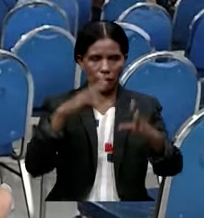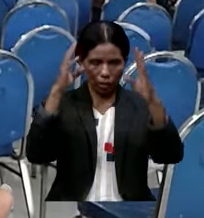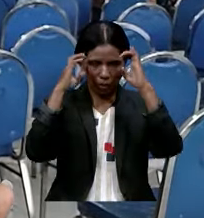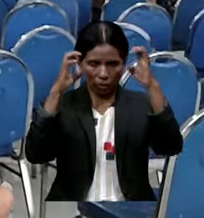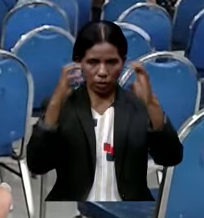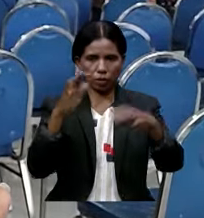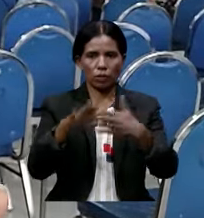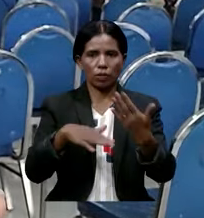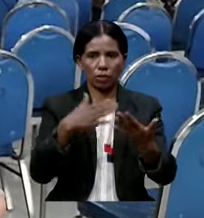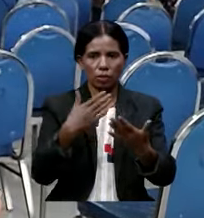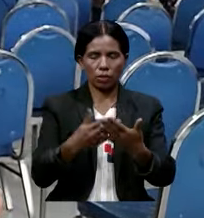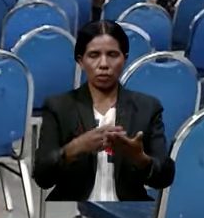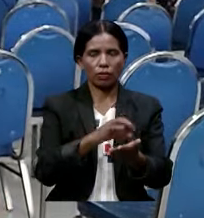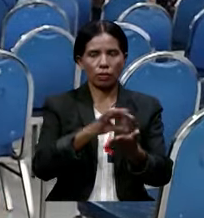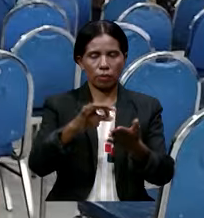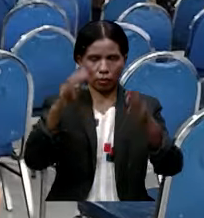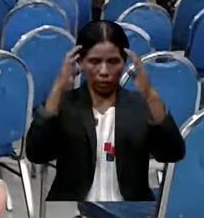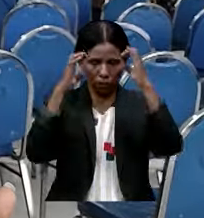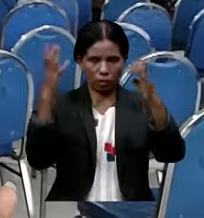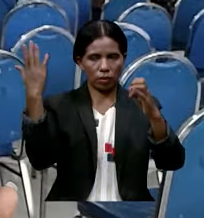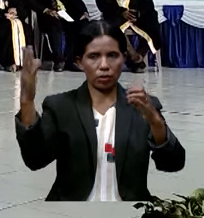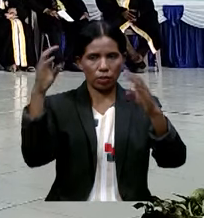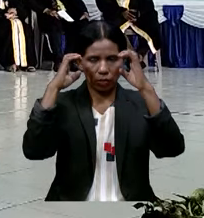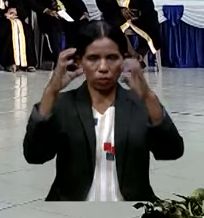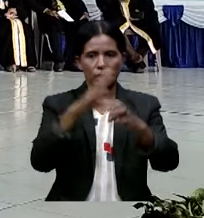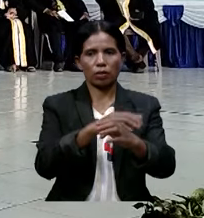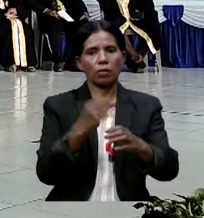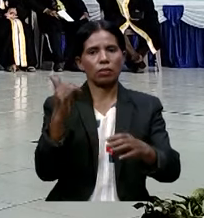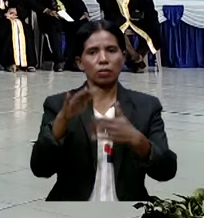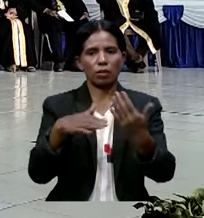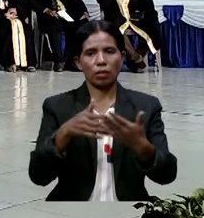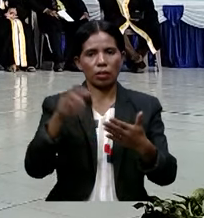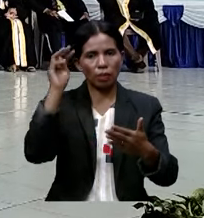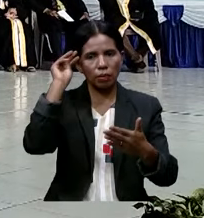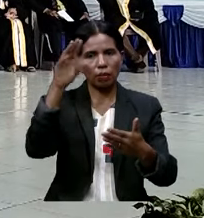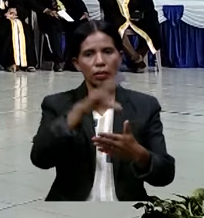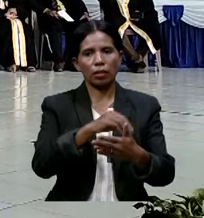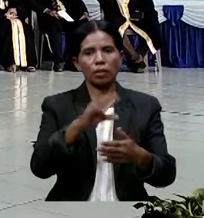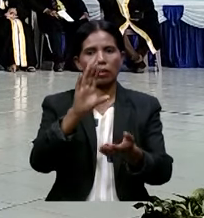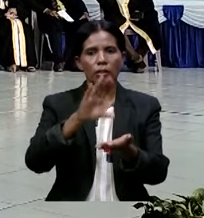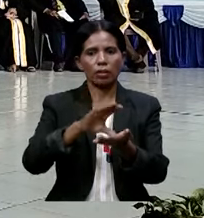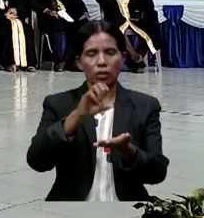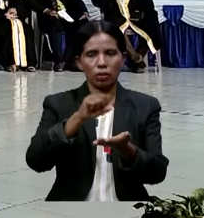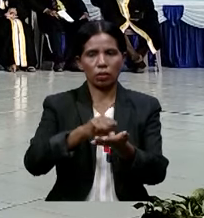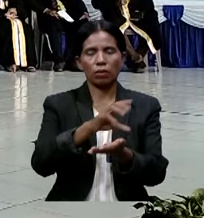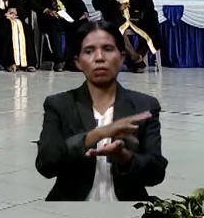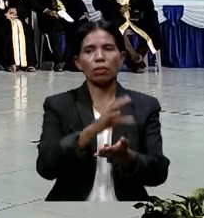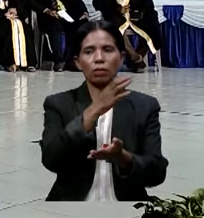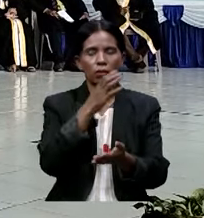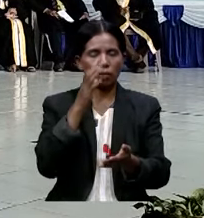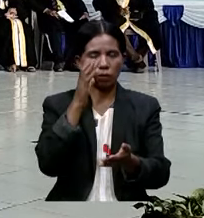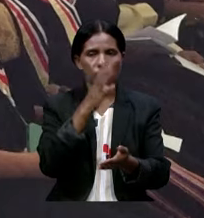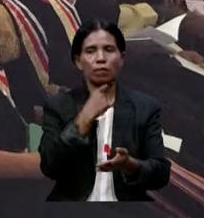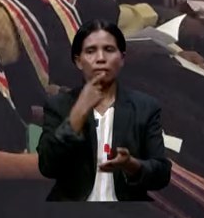sira ne formado edukasau i her edukasau basic. Ministro de Ensino Superior, Ciência e Cultura, José Moro da